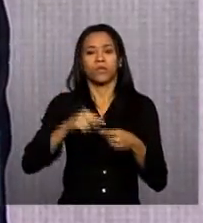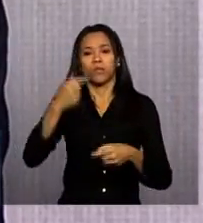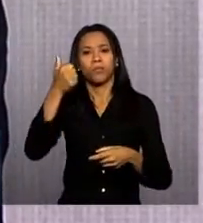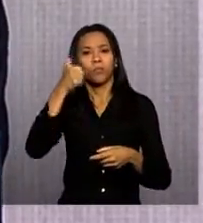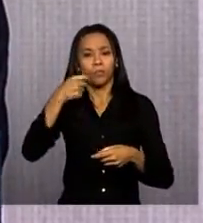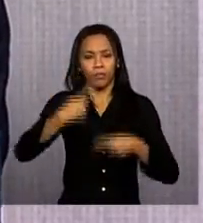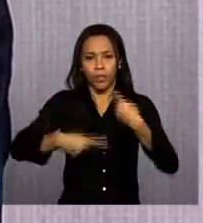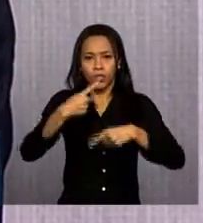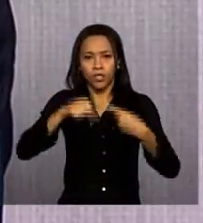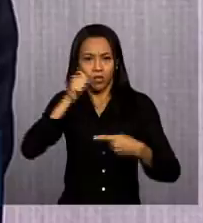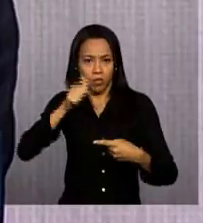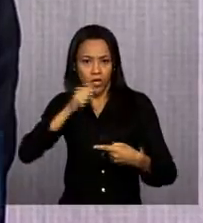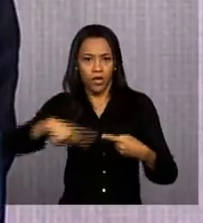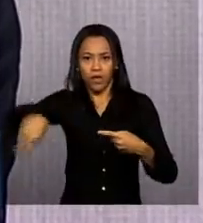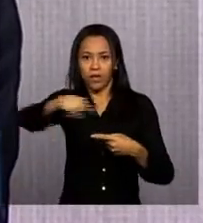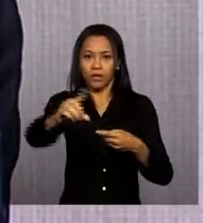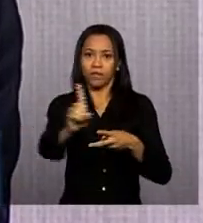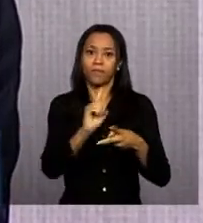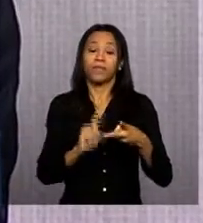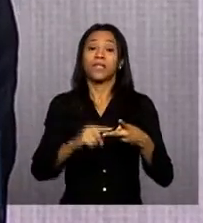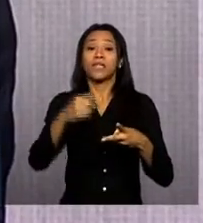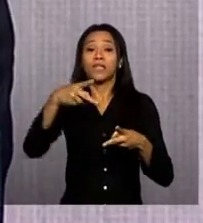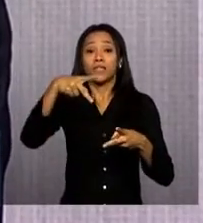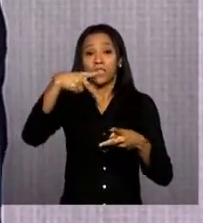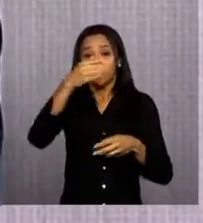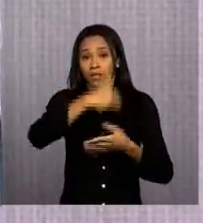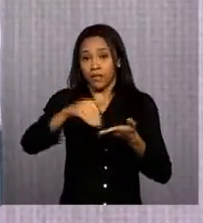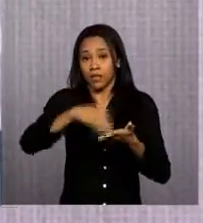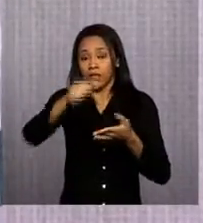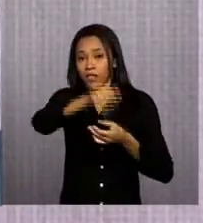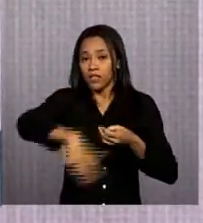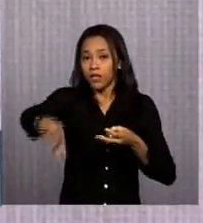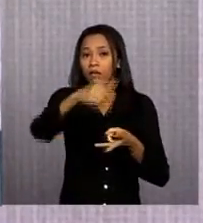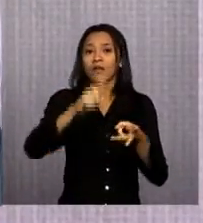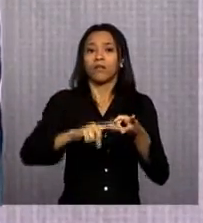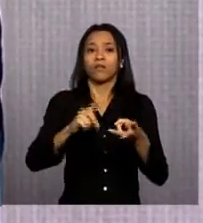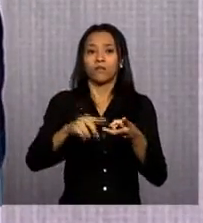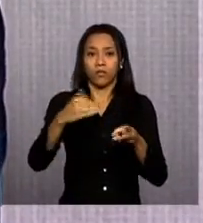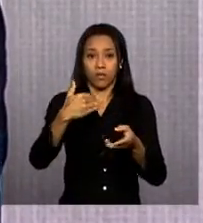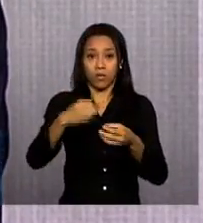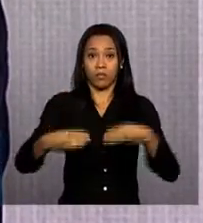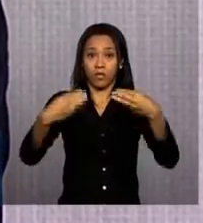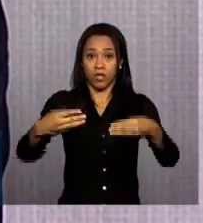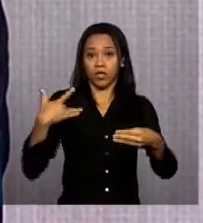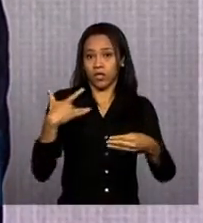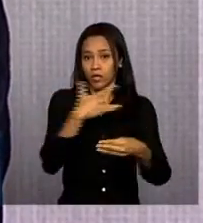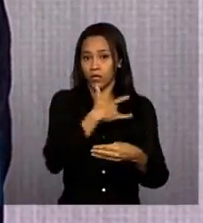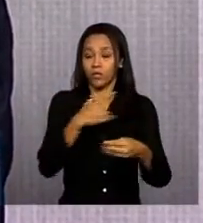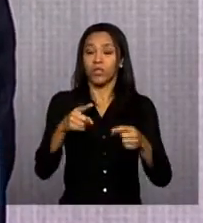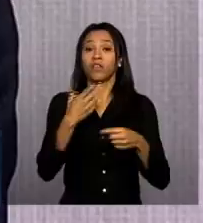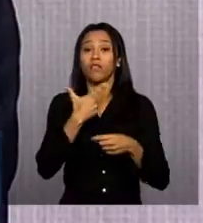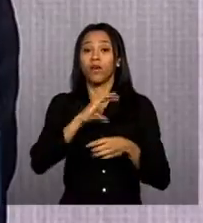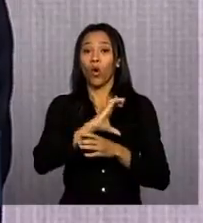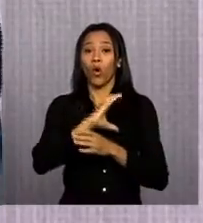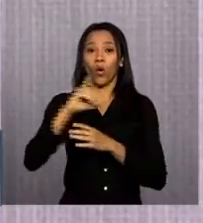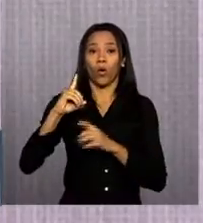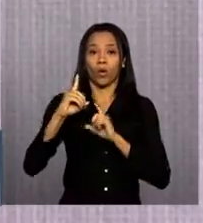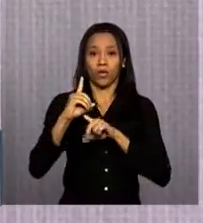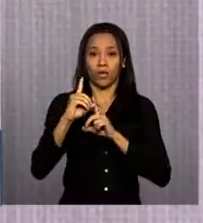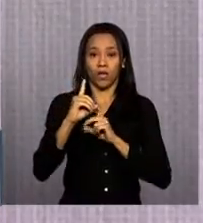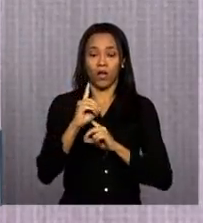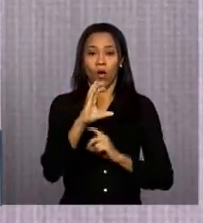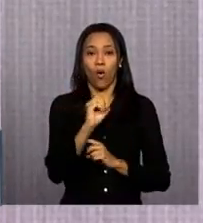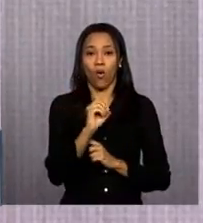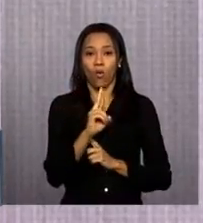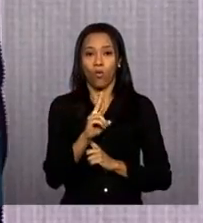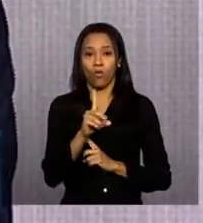Mulheres, Secretaria-Geral, Ministério da Justiça e Ministério da Saúde, e coordenada pelo Departamento de Ouvidoria